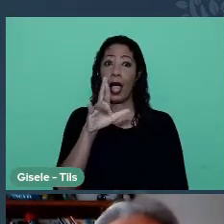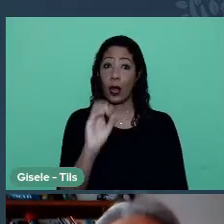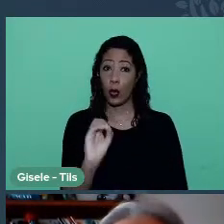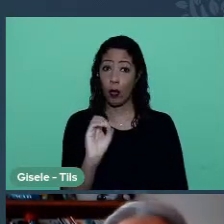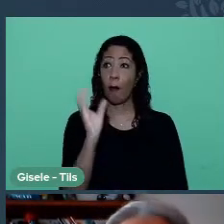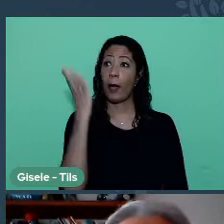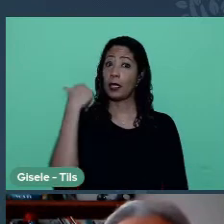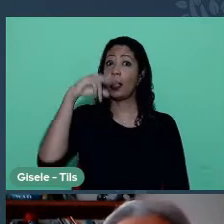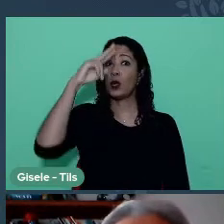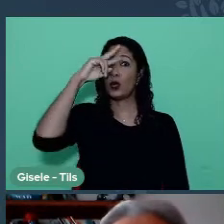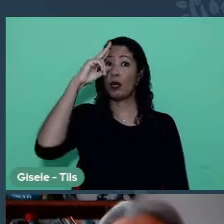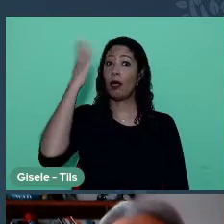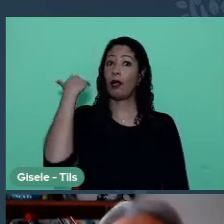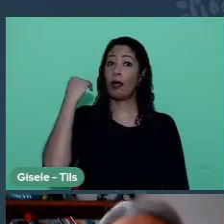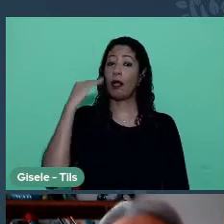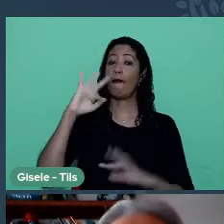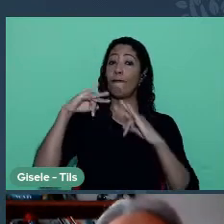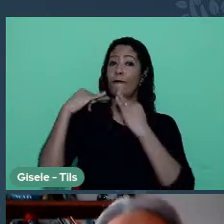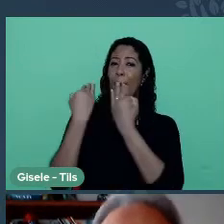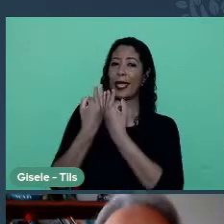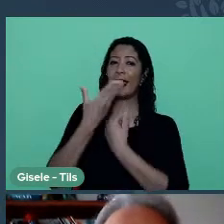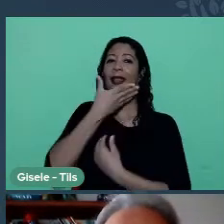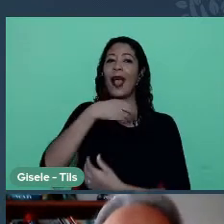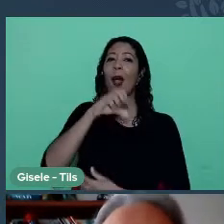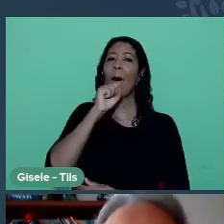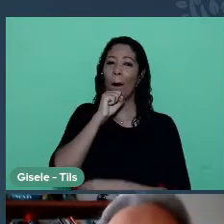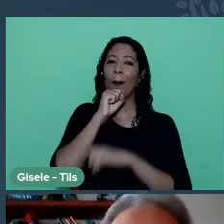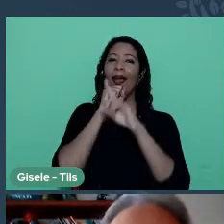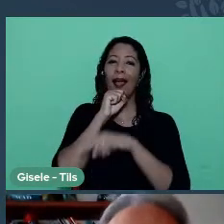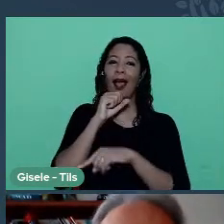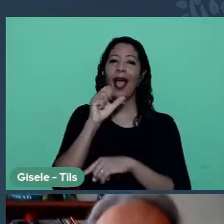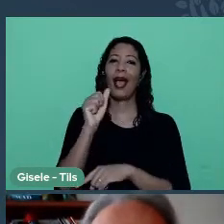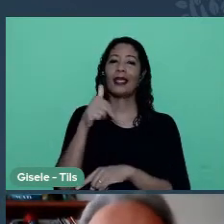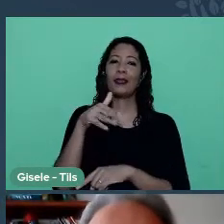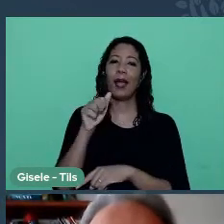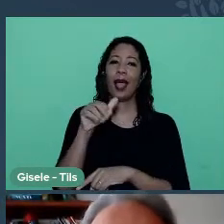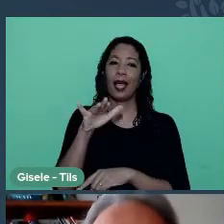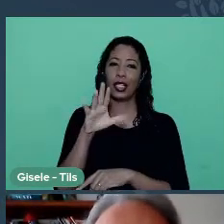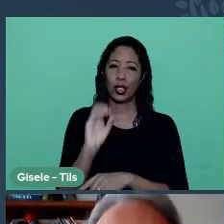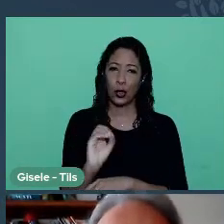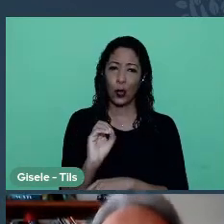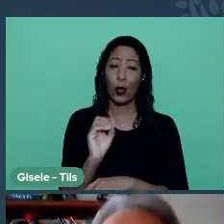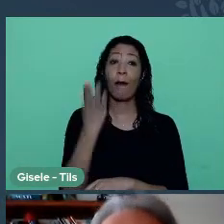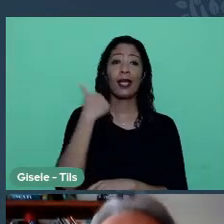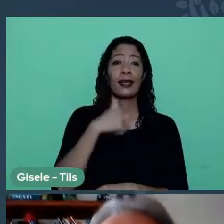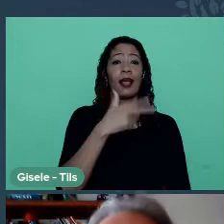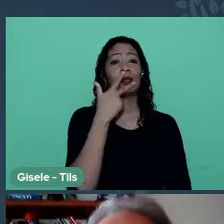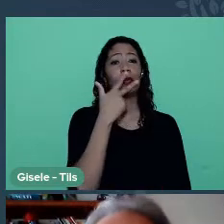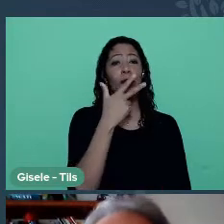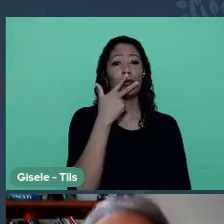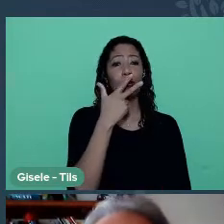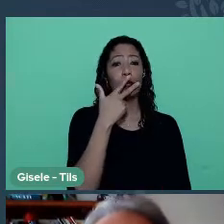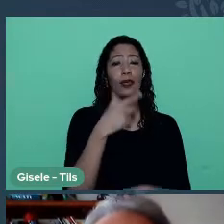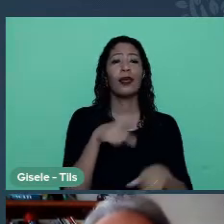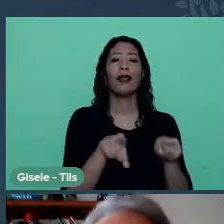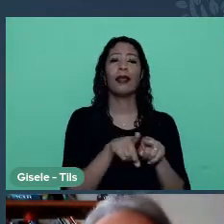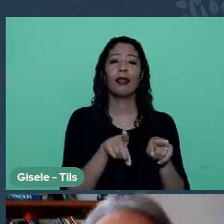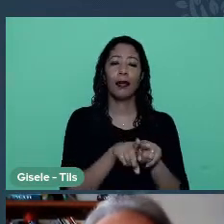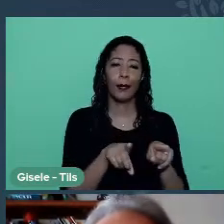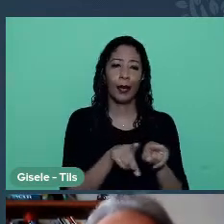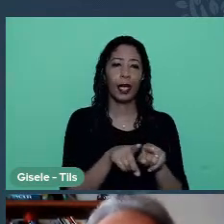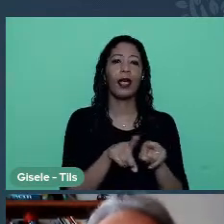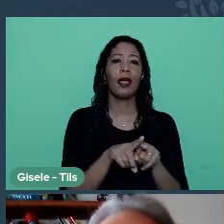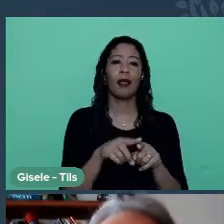familiar, o pai é asmático, e já teve um histórico também de tabagismo no passado, 5 maços anos, durante